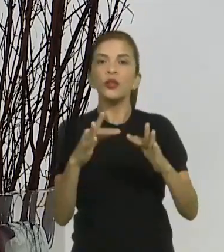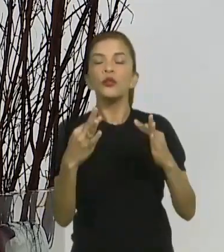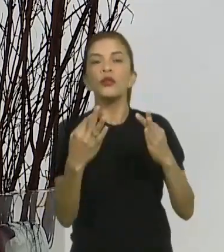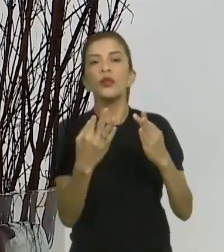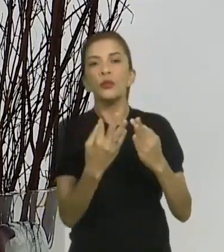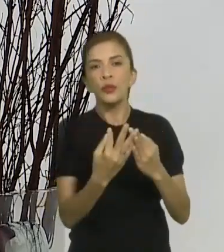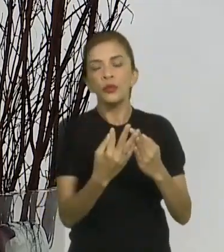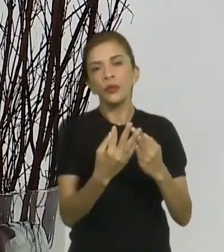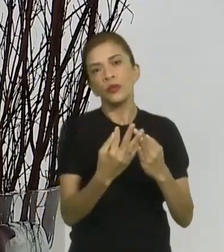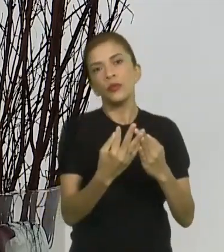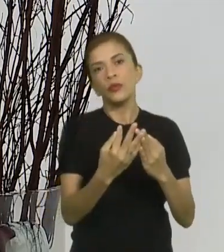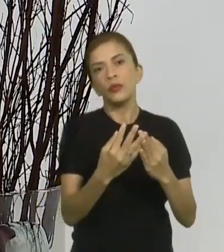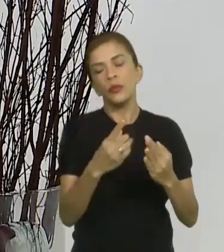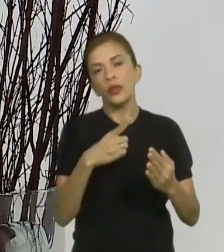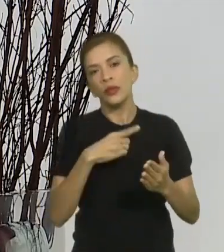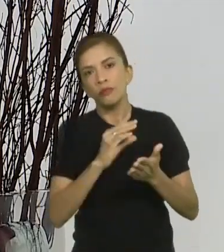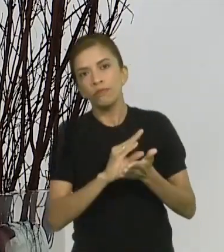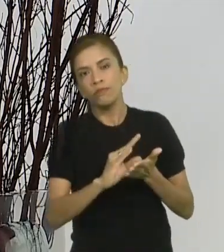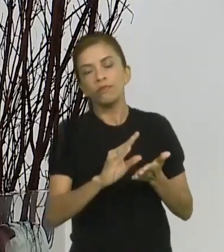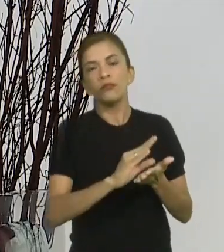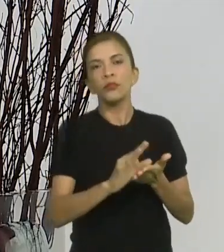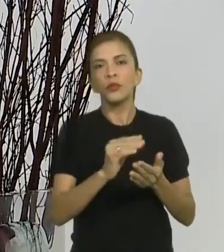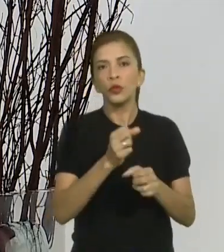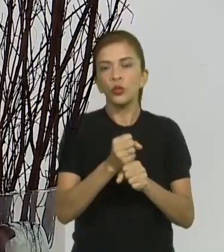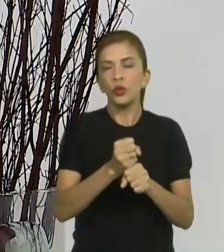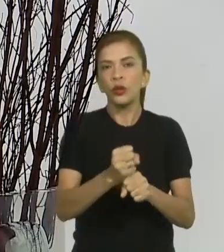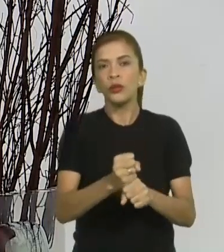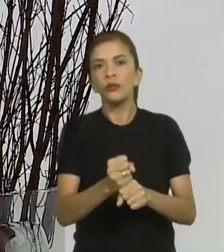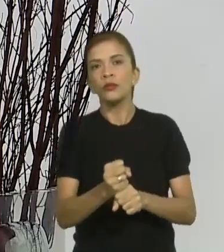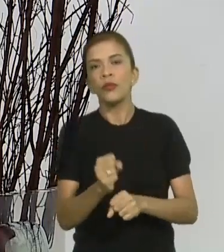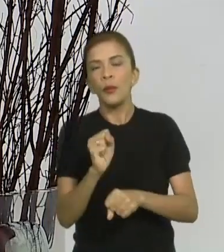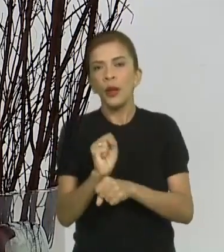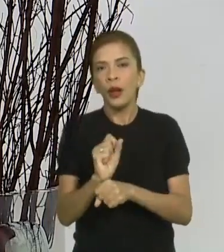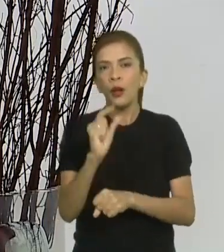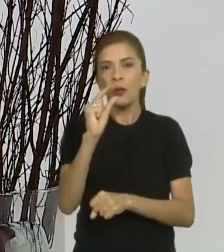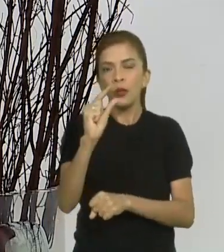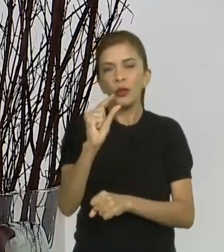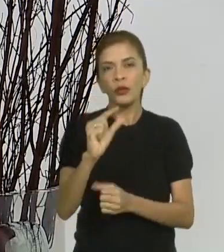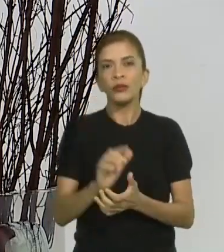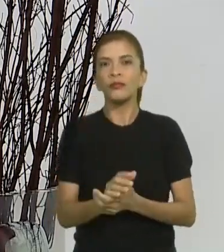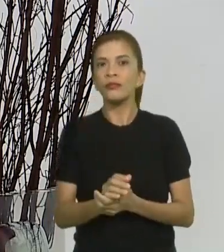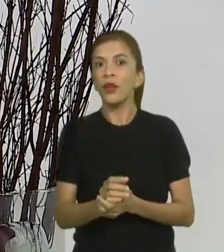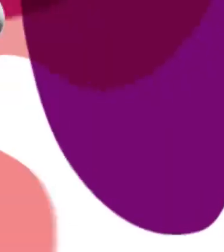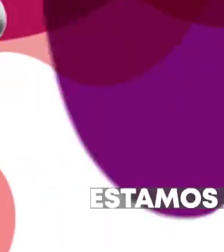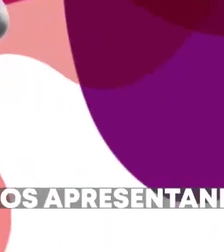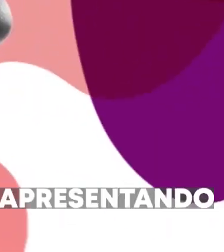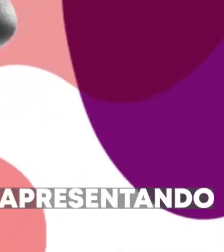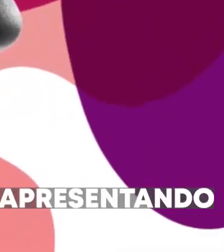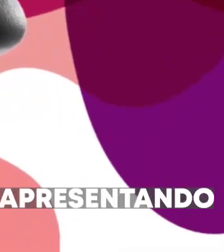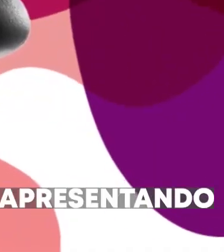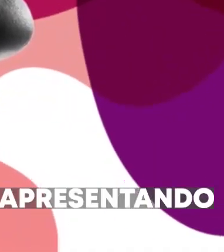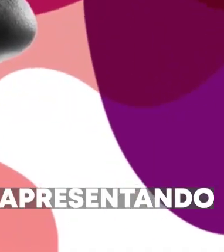também ao longo do ano. A gente vai para um rápido intervalo e volta já já com Toda Mulher. Não saia daí.